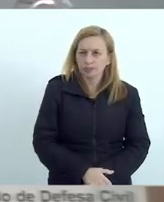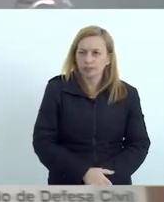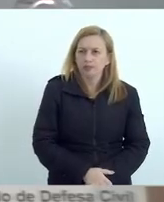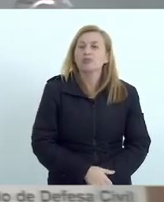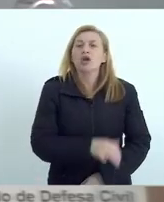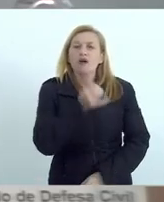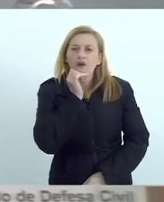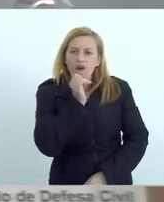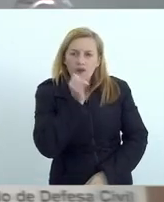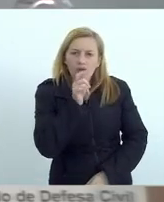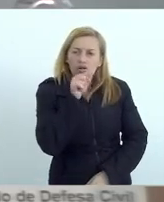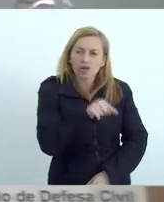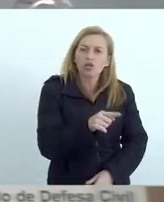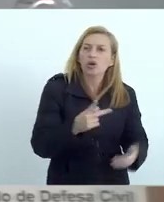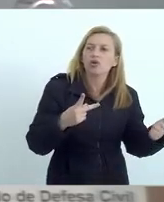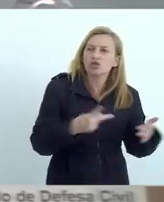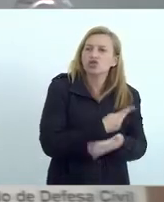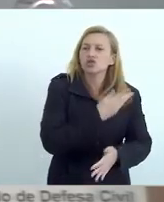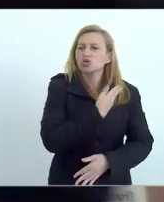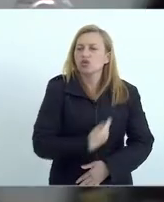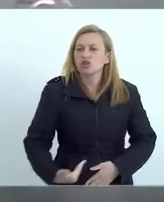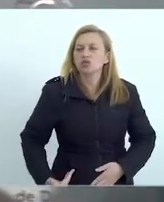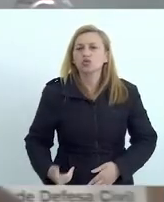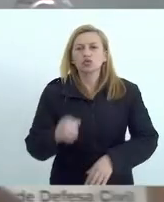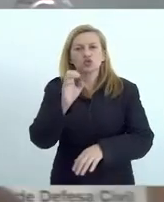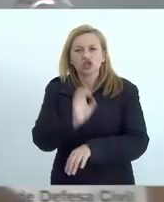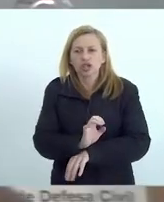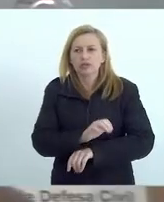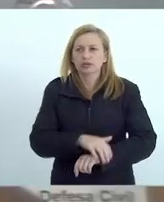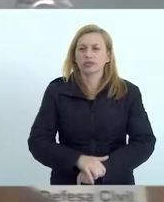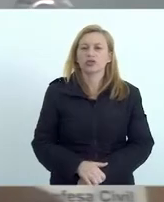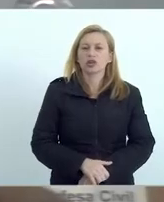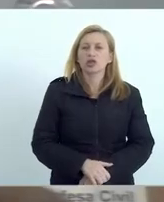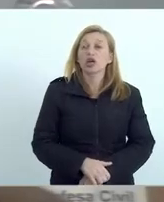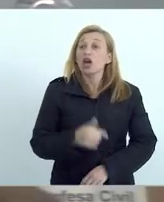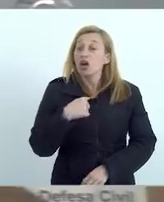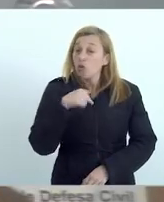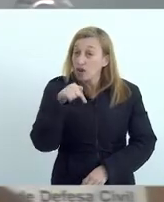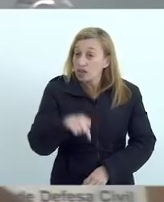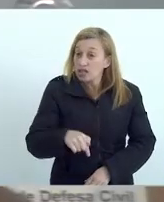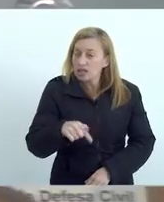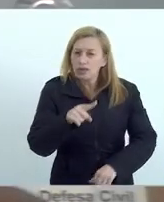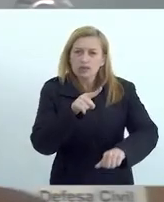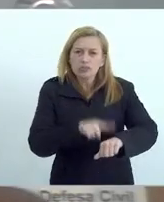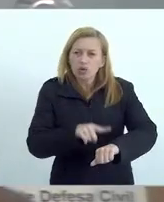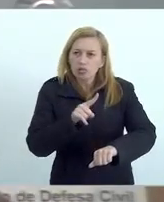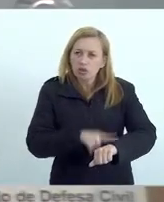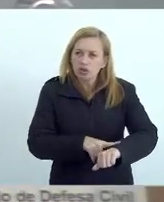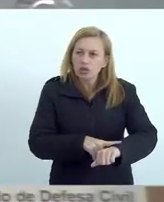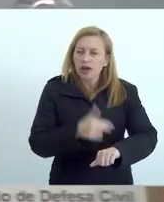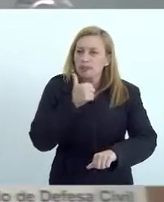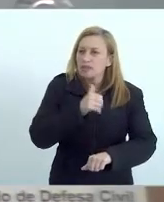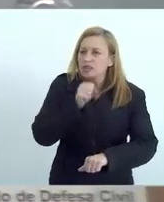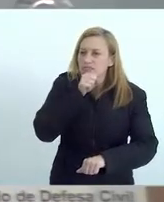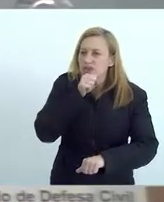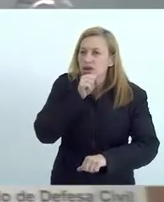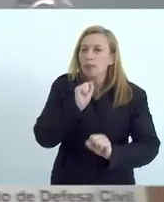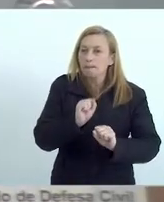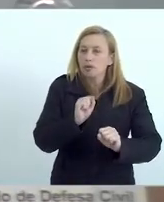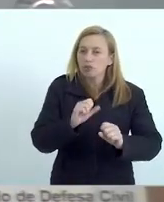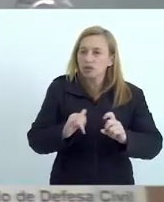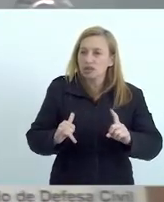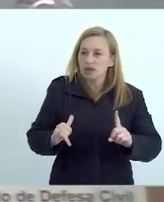relatei aqui o fato que aconteceu com o governador do Estado eu estou aqui nesse exato momento e minha mãe pode ser